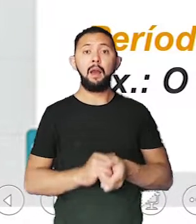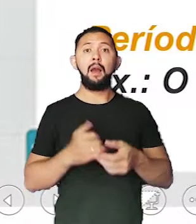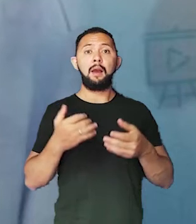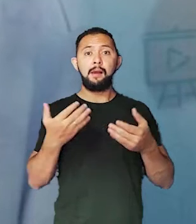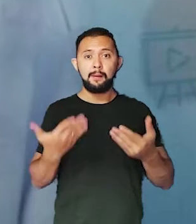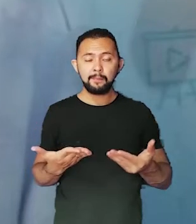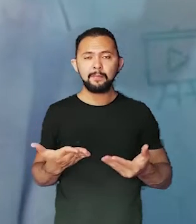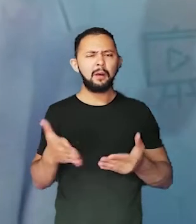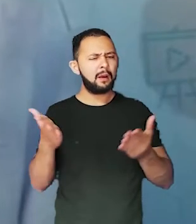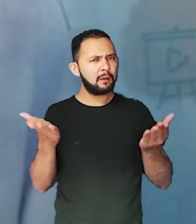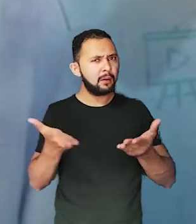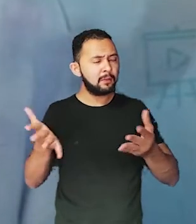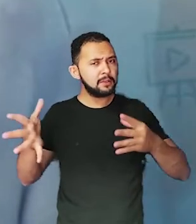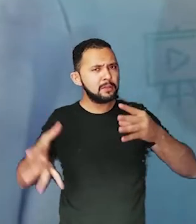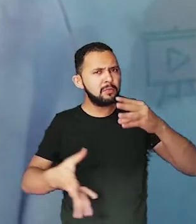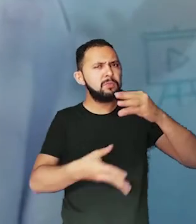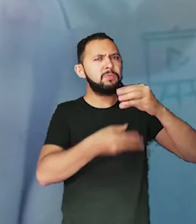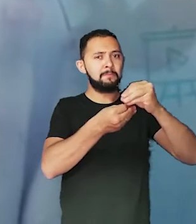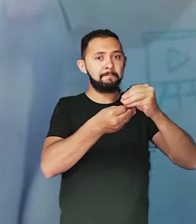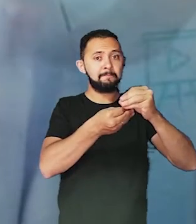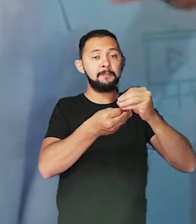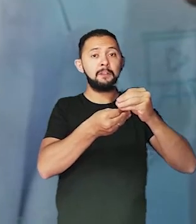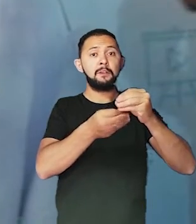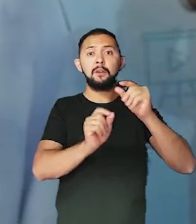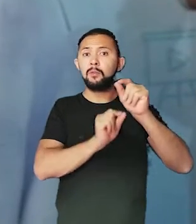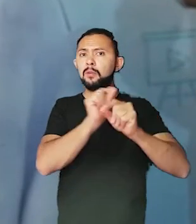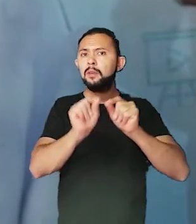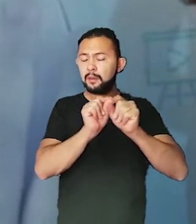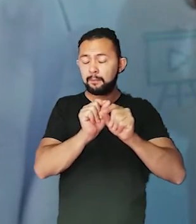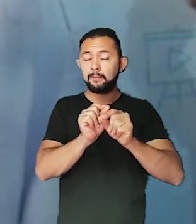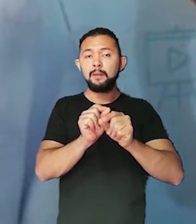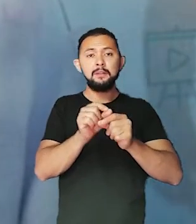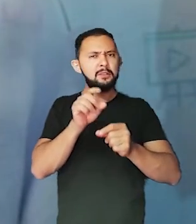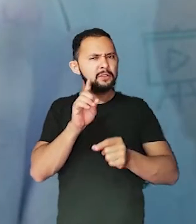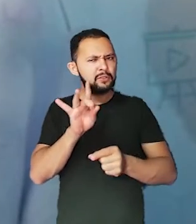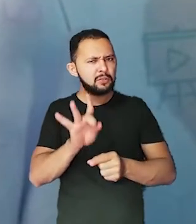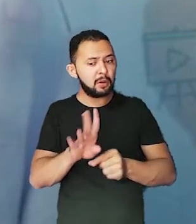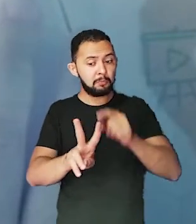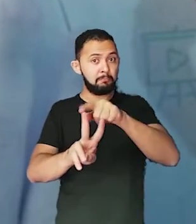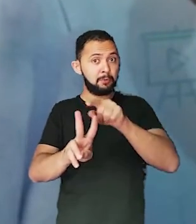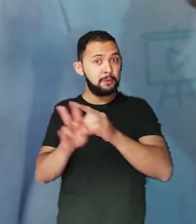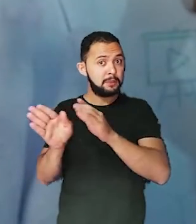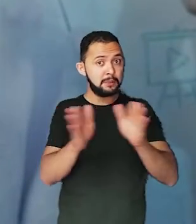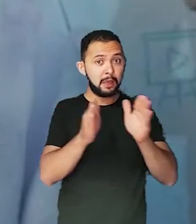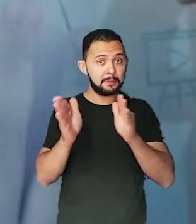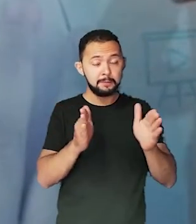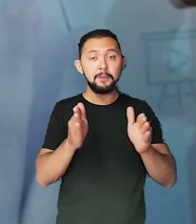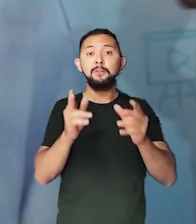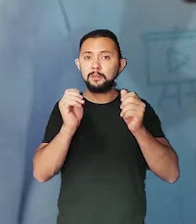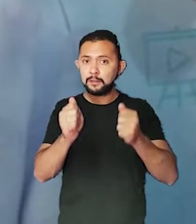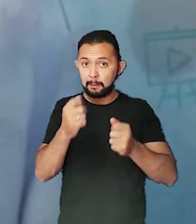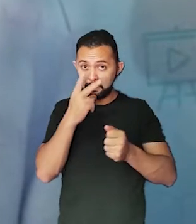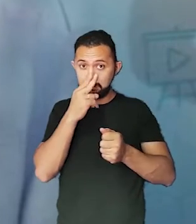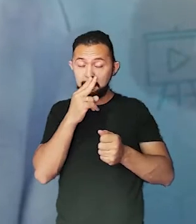professor, vamos resumir aqui o que a gente já viu. Foi um bocado de coisa, só nesses slides aqui poucos, né? Um bocado de coisa a gente já viu